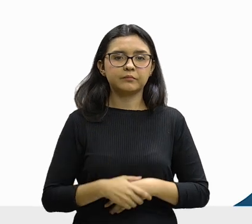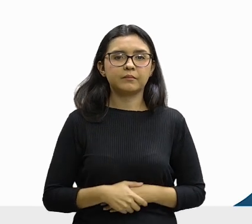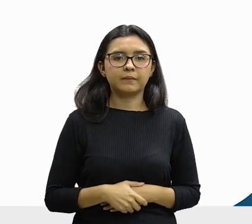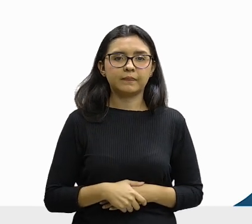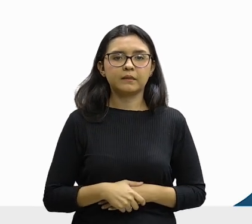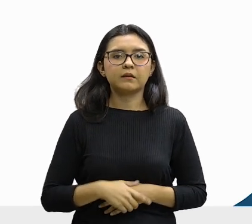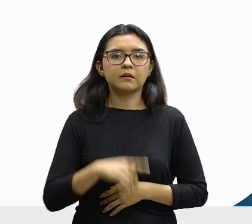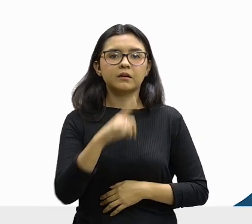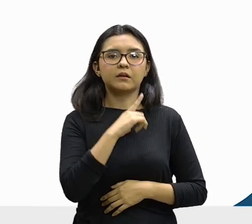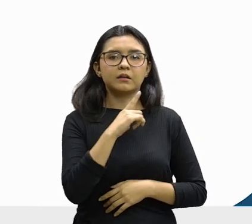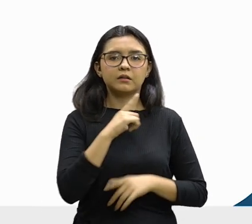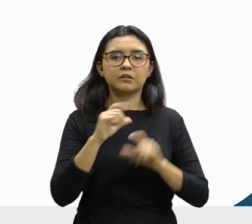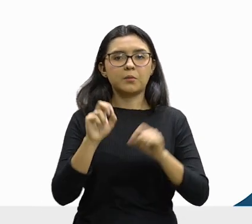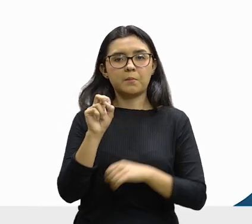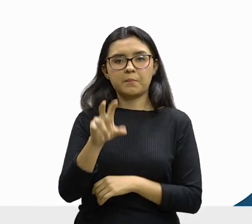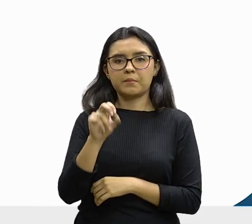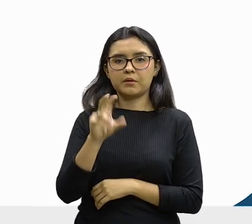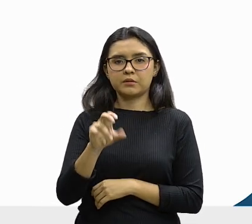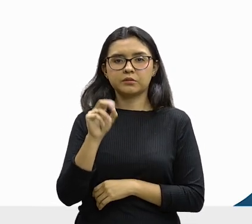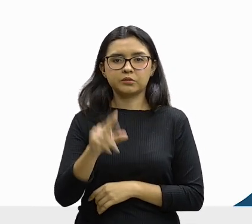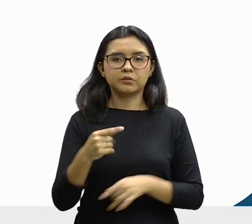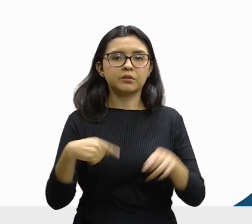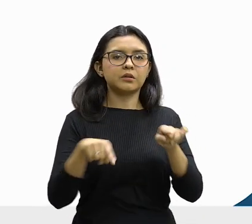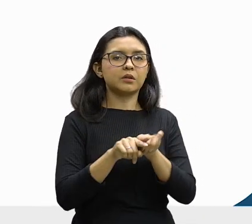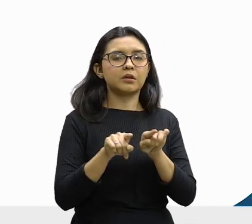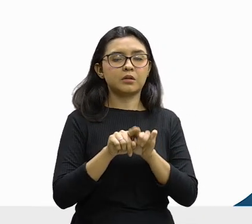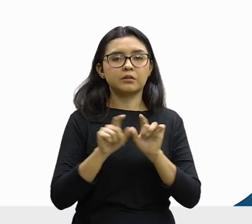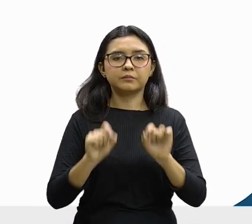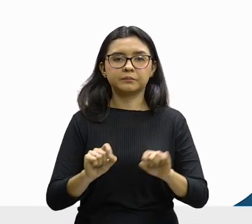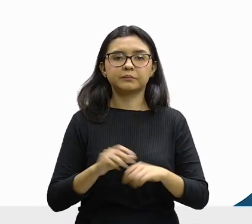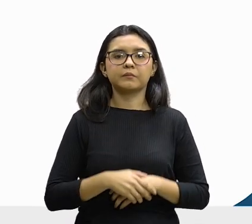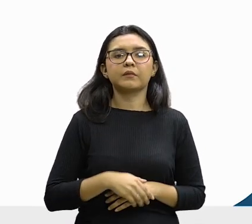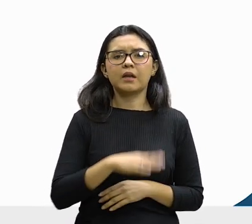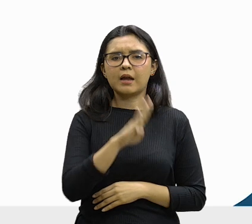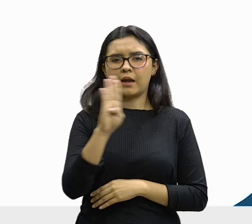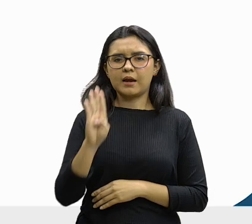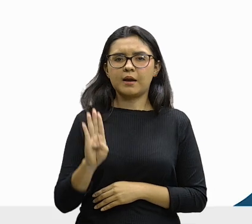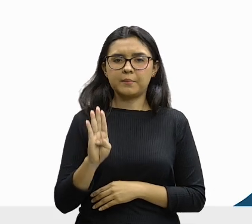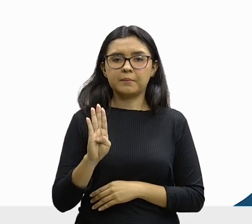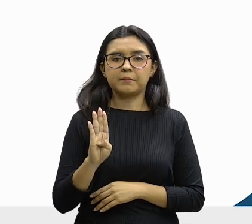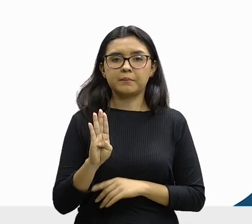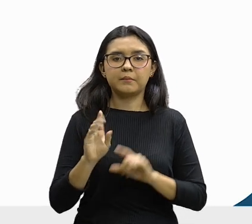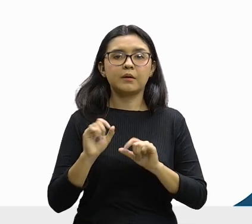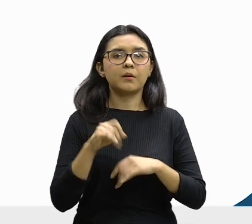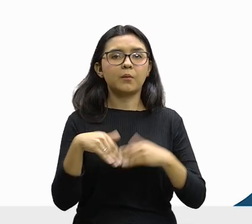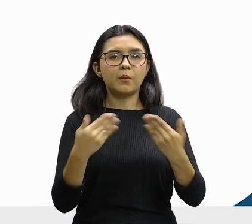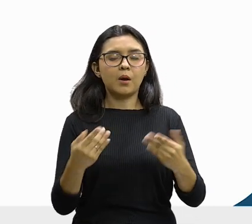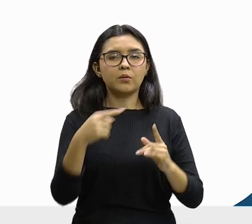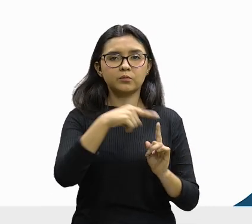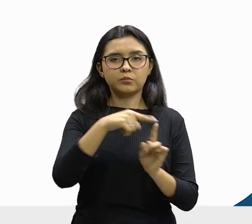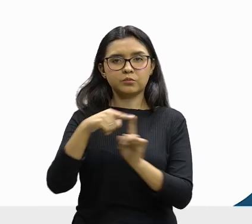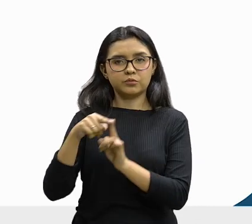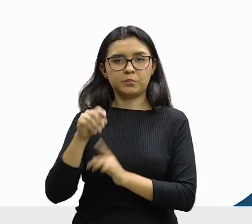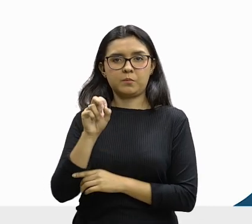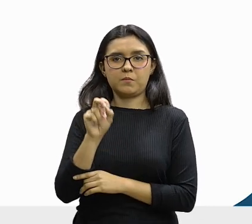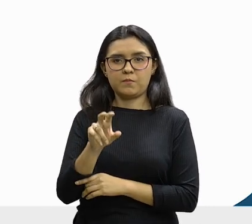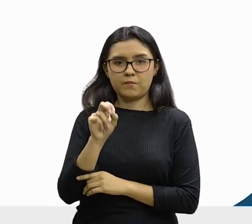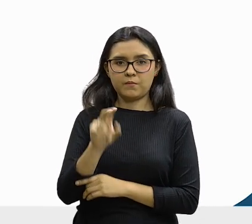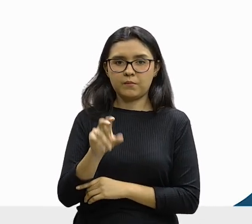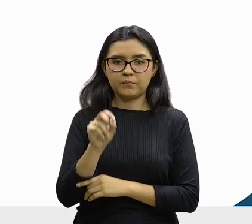Mycobacterium leprae é um organismo eucariótico autotrófico. Plasmodium é um micro-organismo pluricelular e